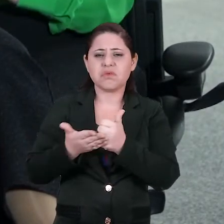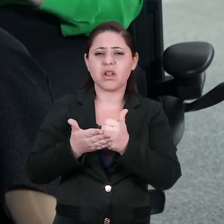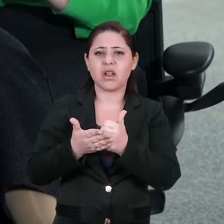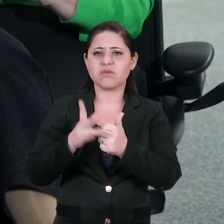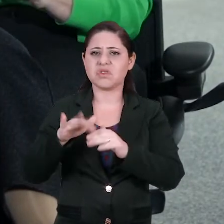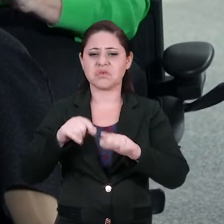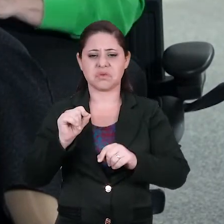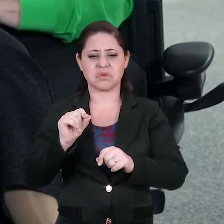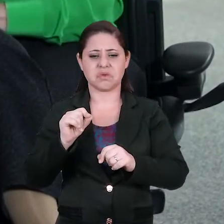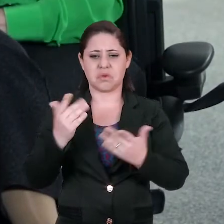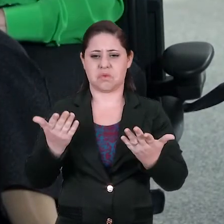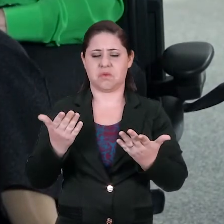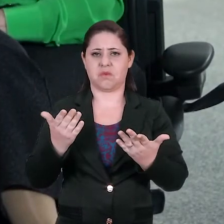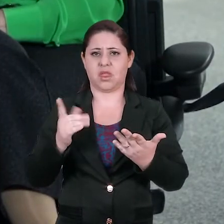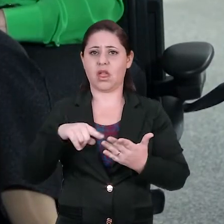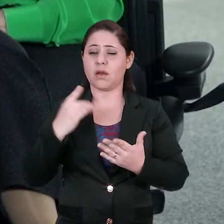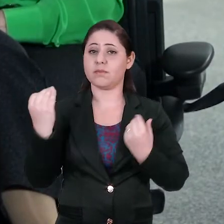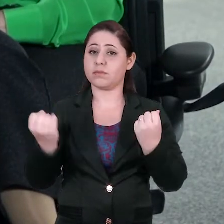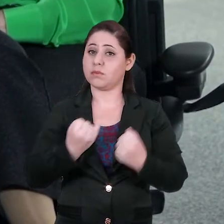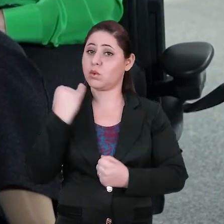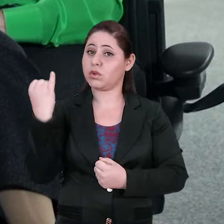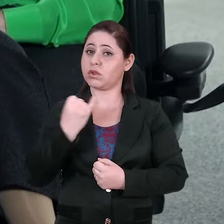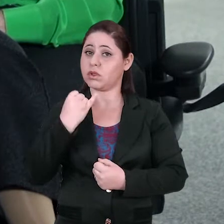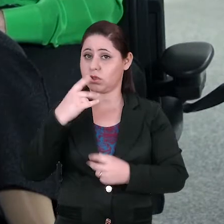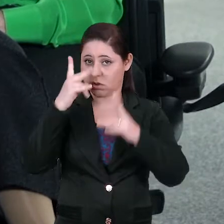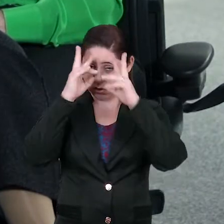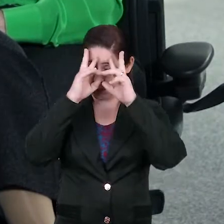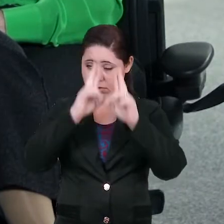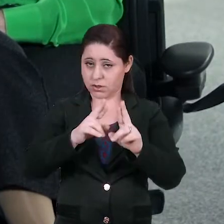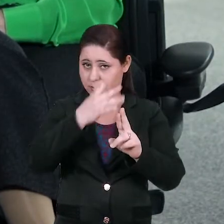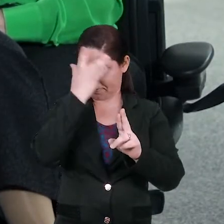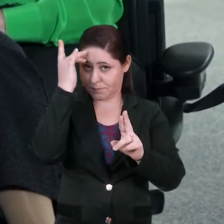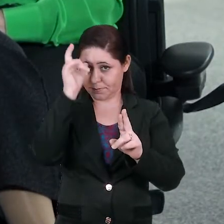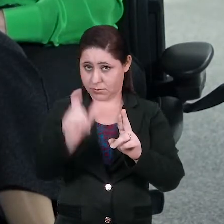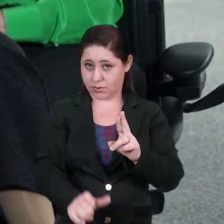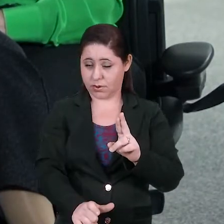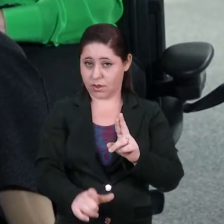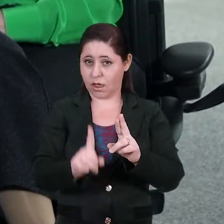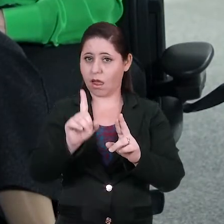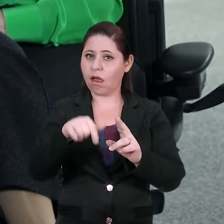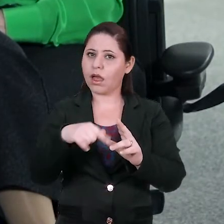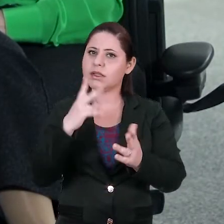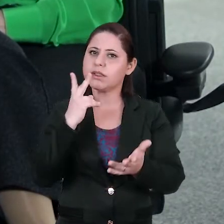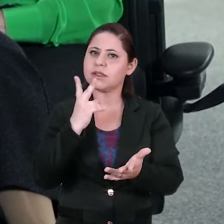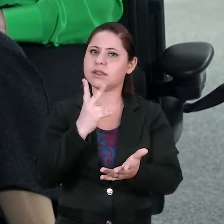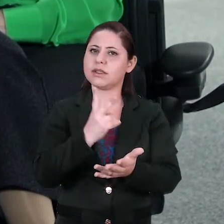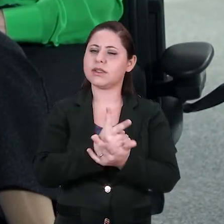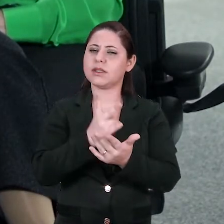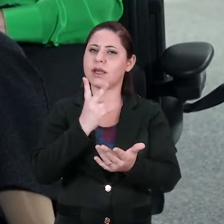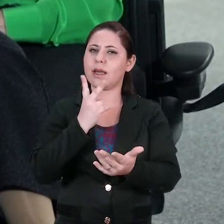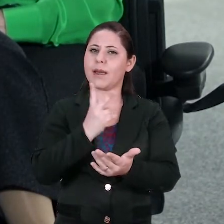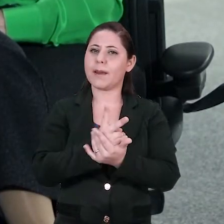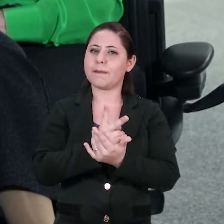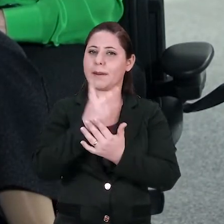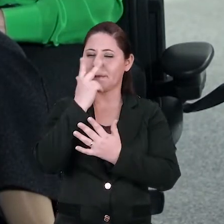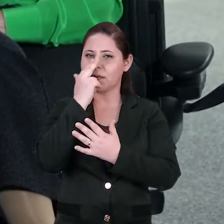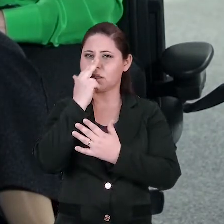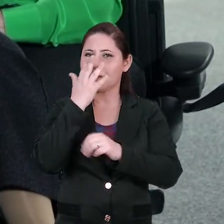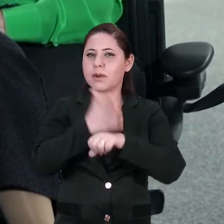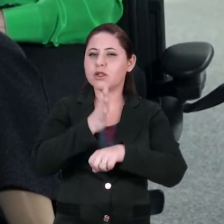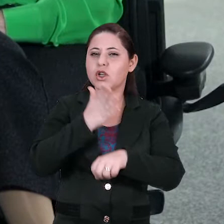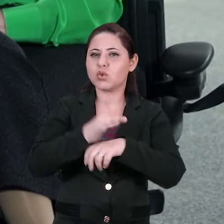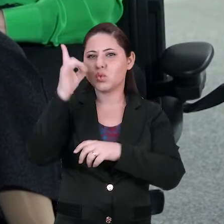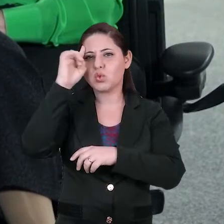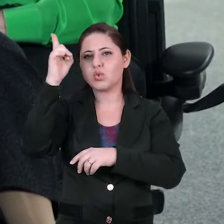tiver, seja lá o que for, mas você tem que respeitar as pessoas. Isso tem que ser um exercício comum a